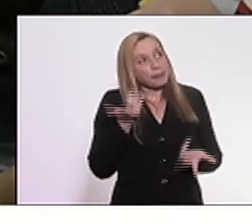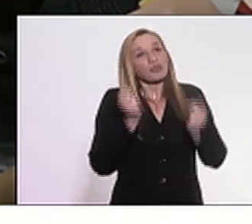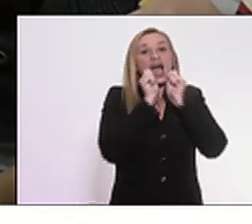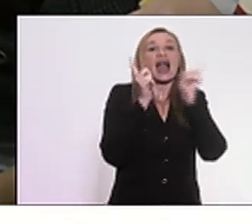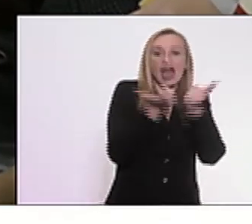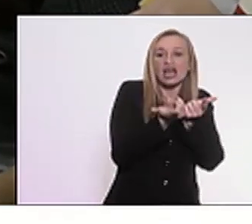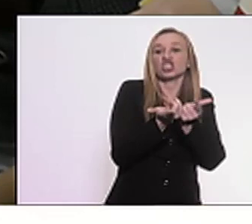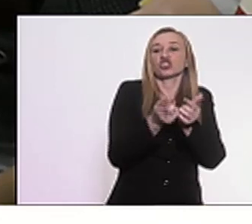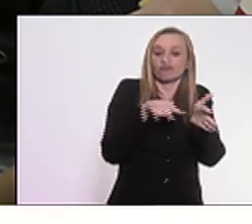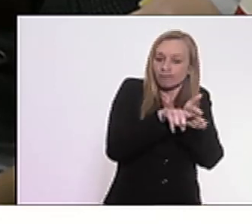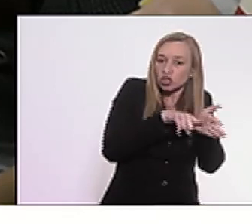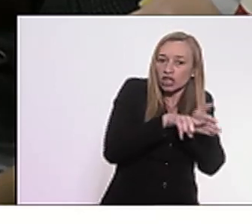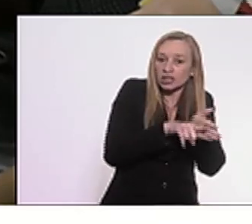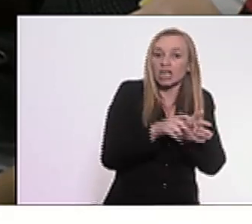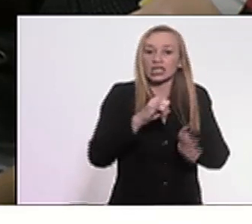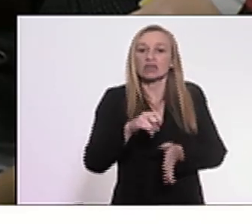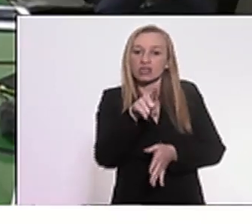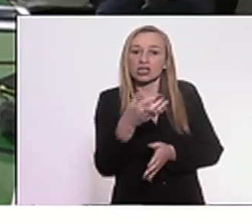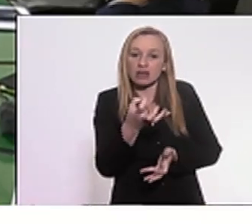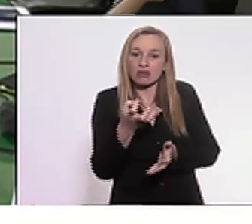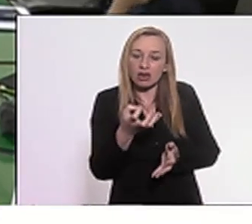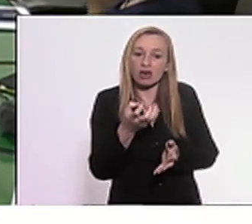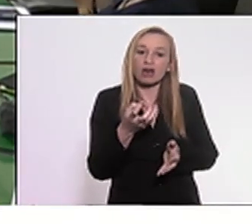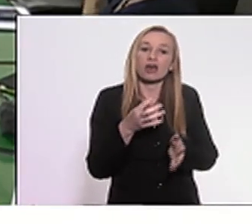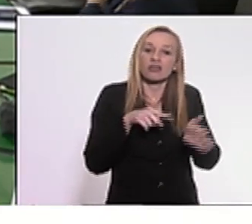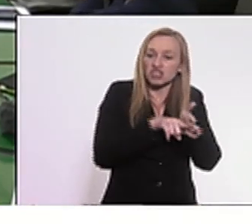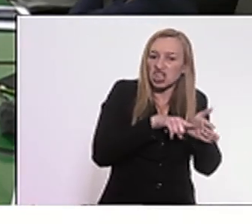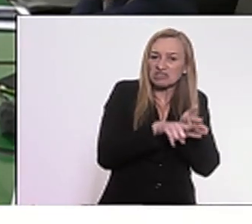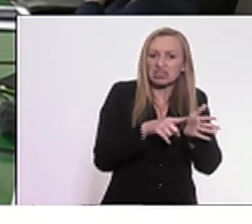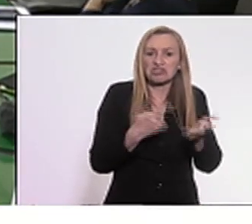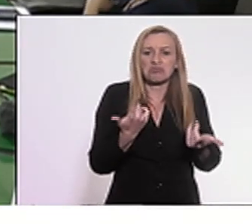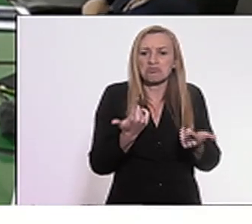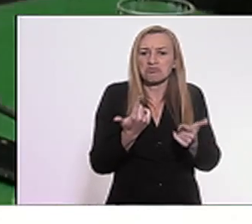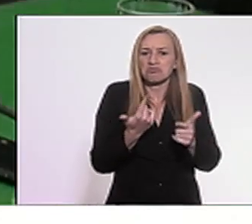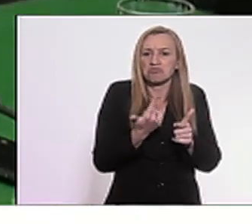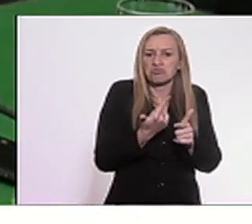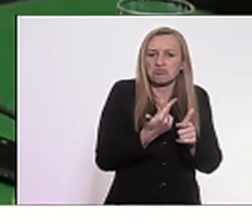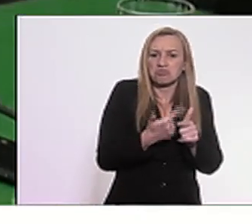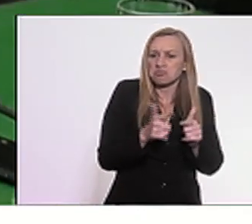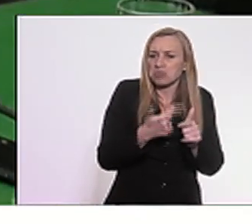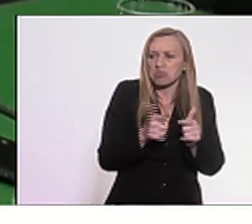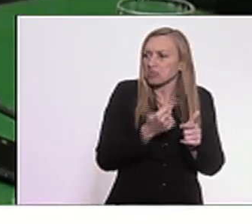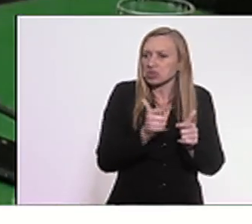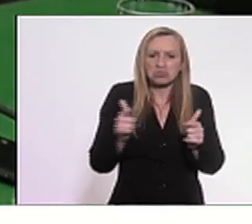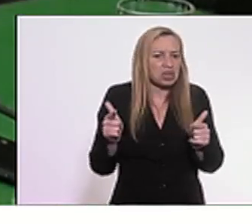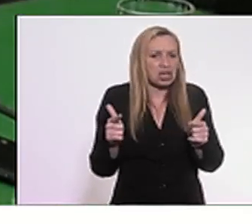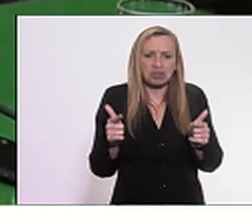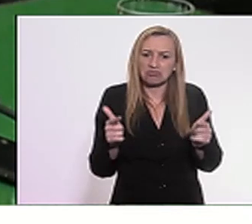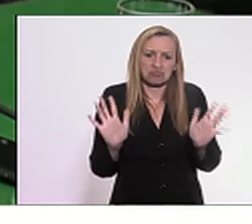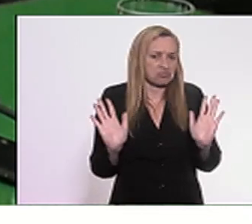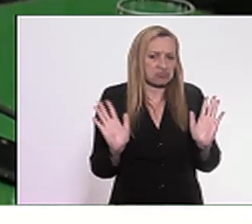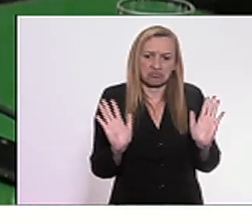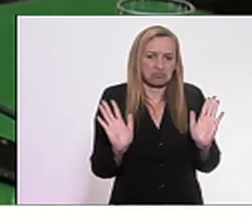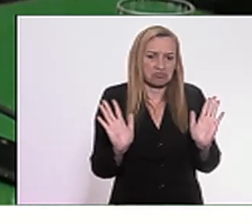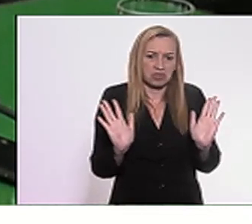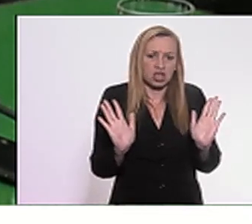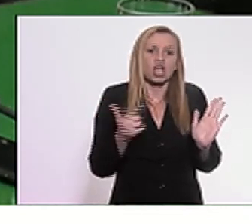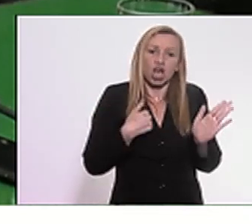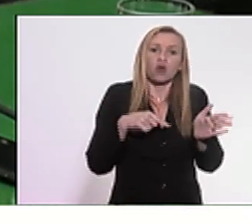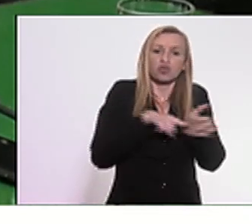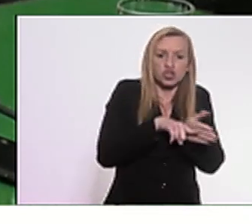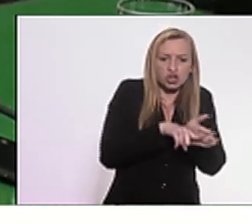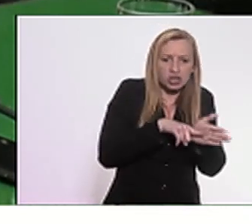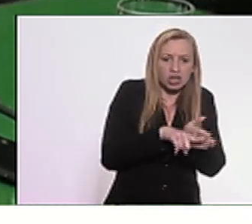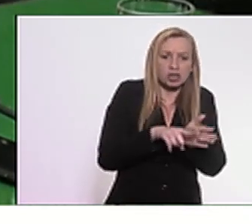se você tem prerrogativa de fiscalização, não há nenhum comprometimento com o embate com o outro poder. Eu estou fiscalizando